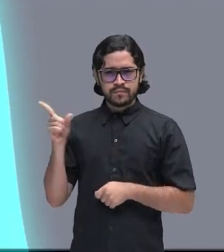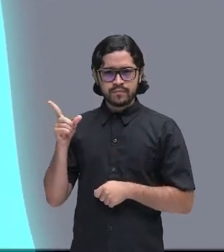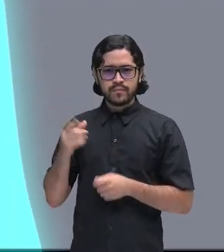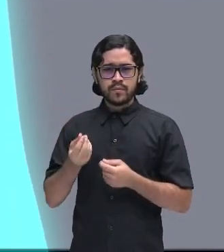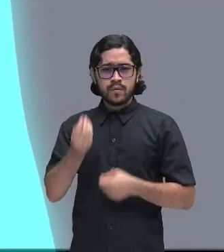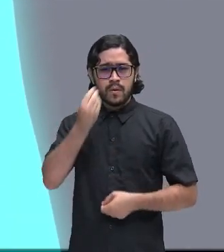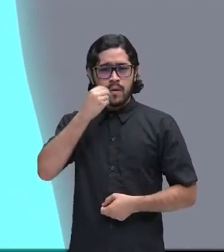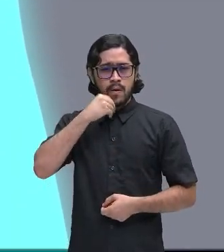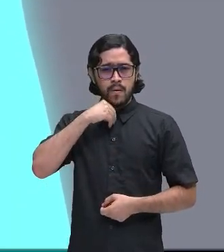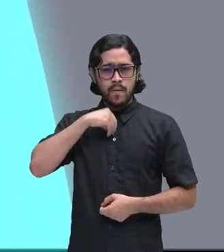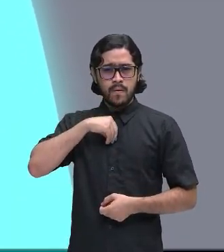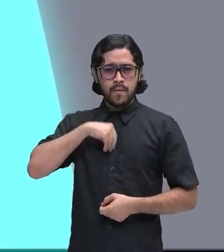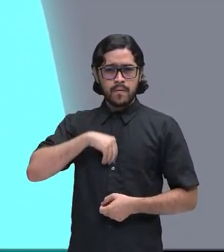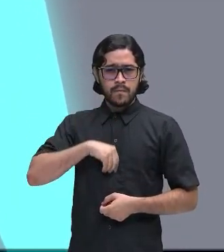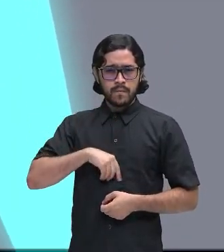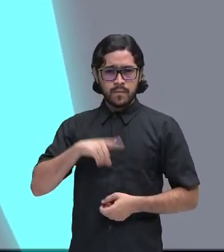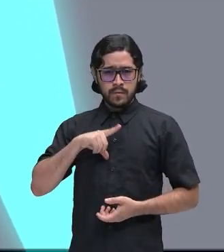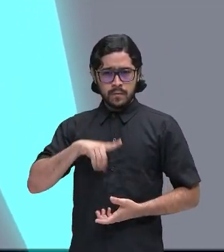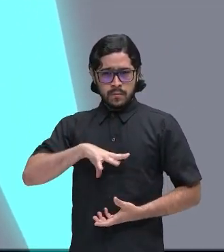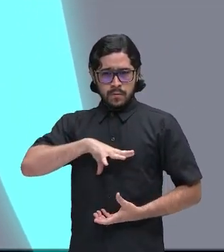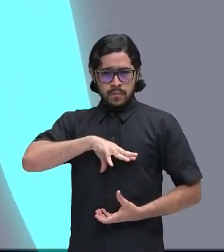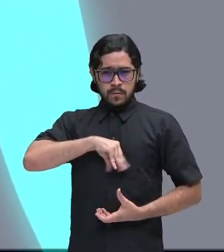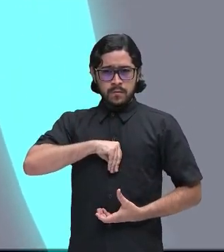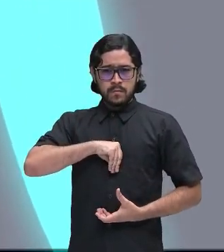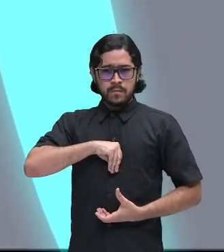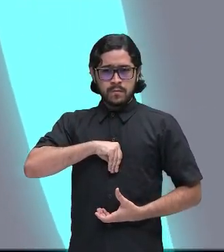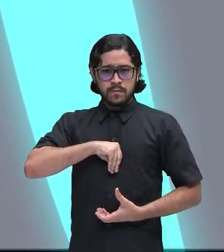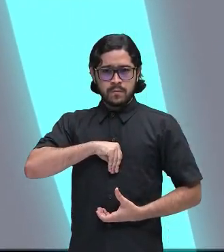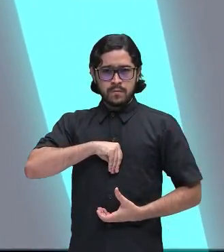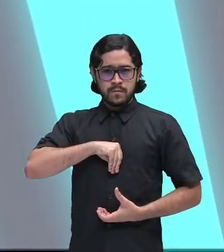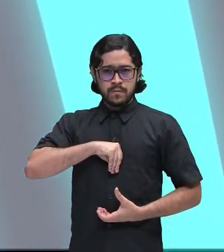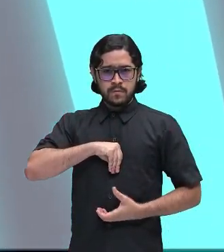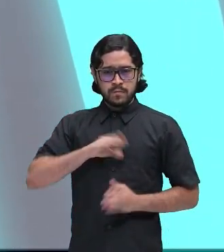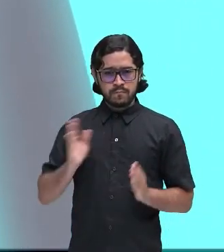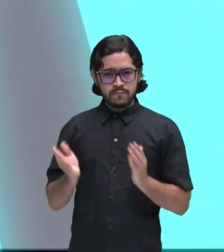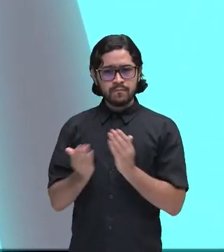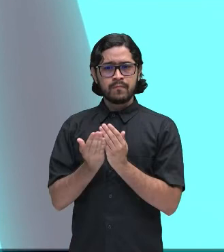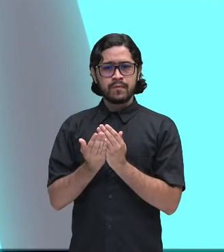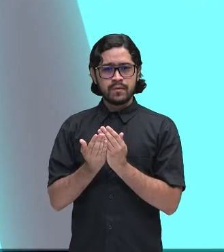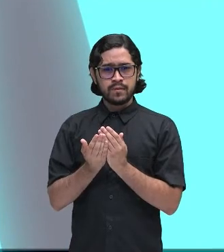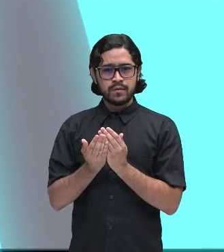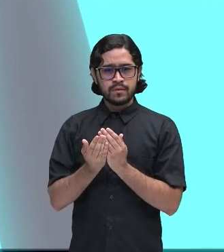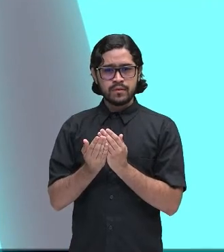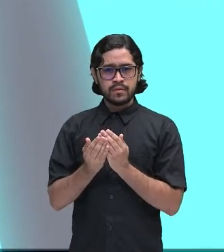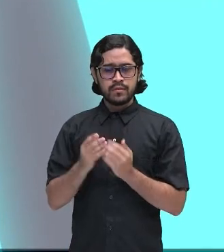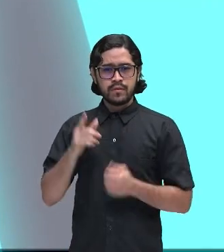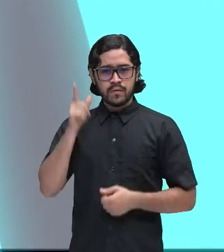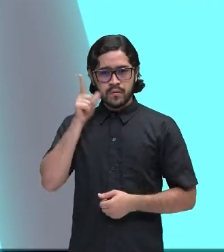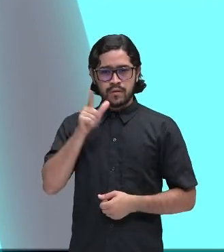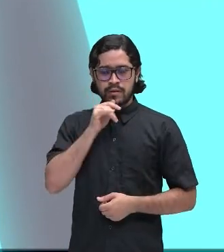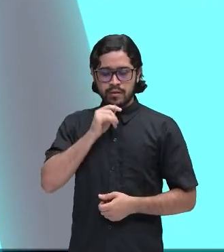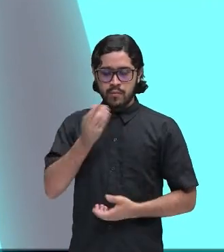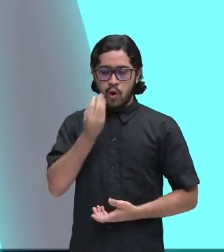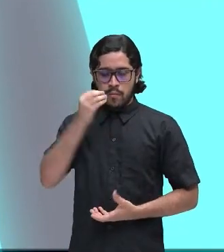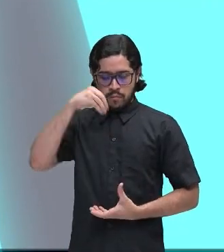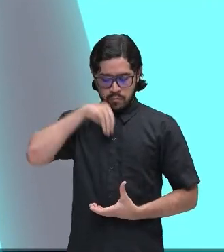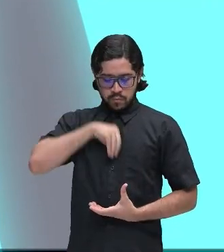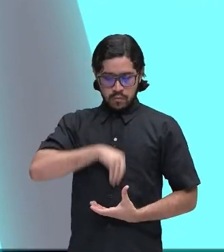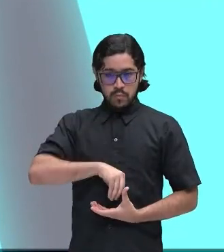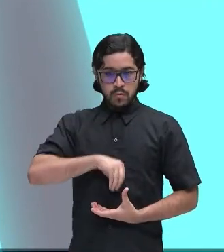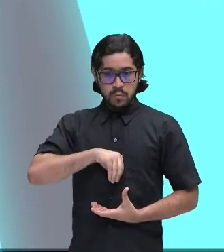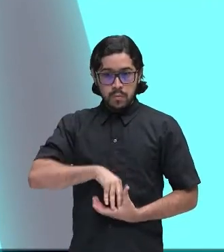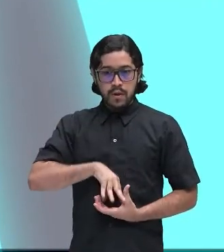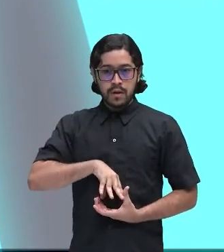fosse uma portinha para fechar após a passagem do bolo alimentar. O bolo alimentar passou, fecha essa